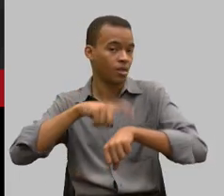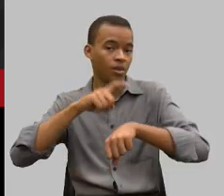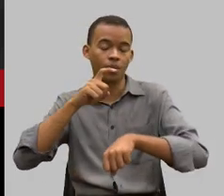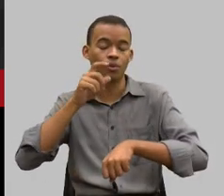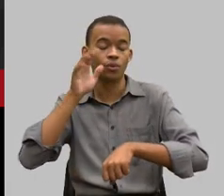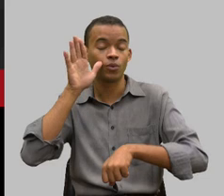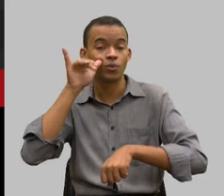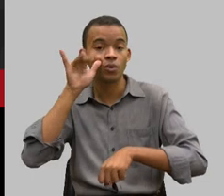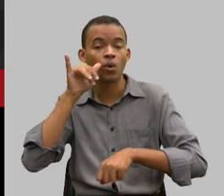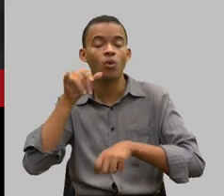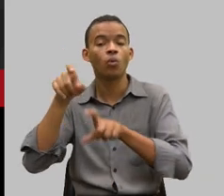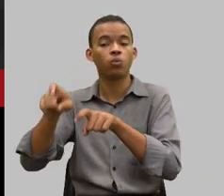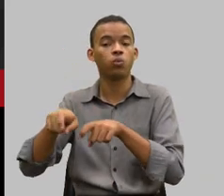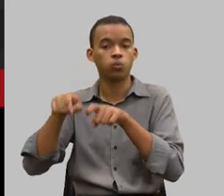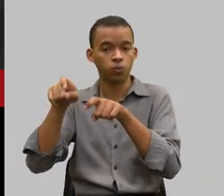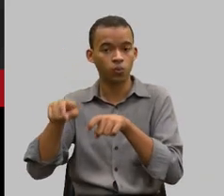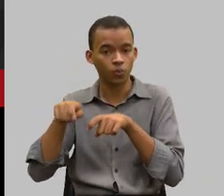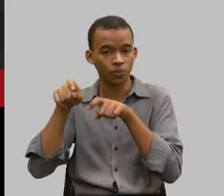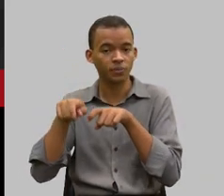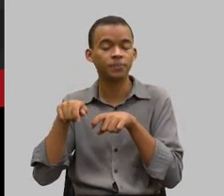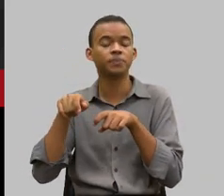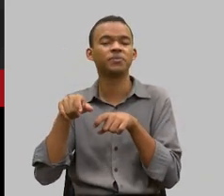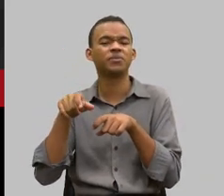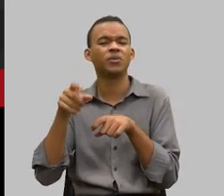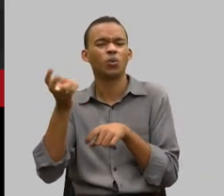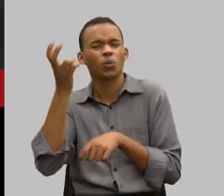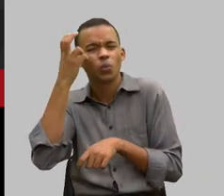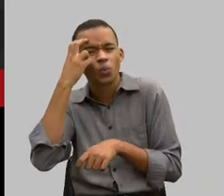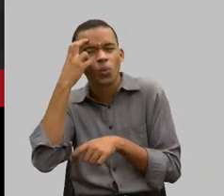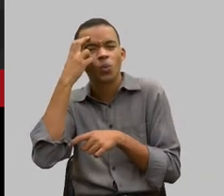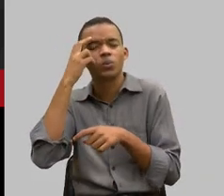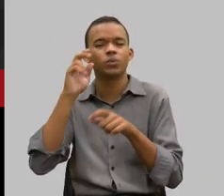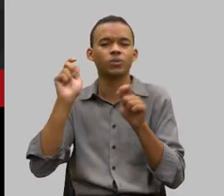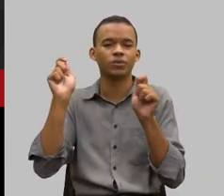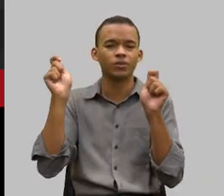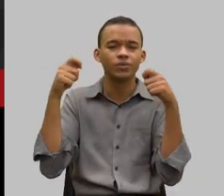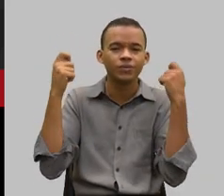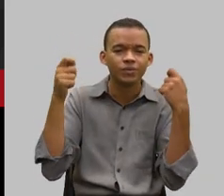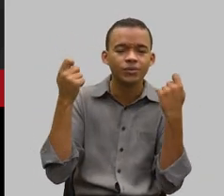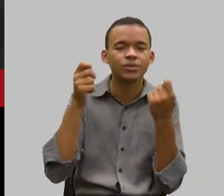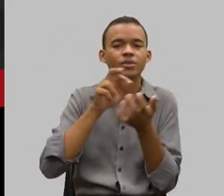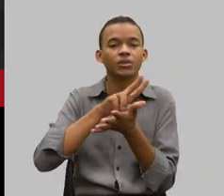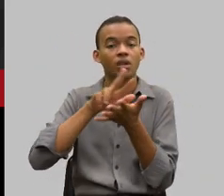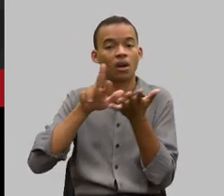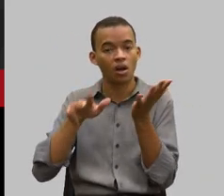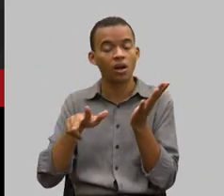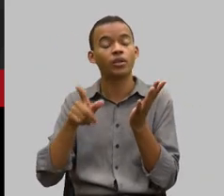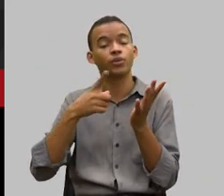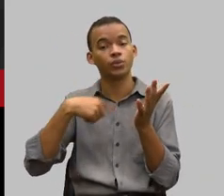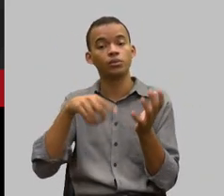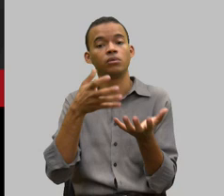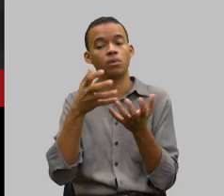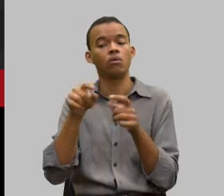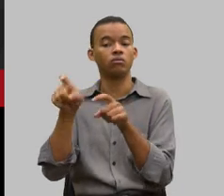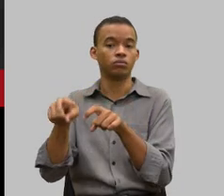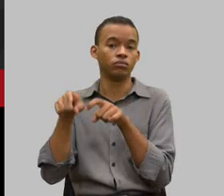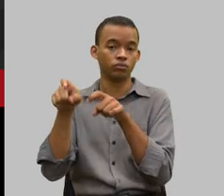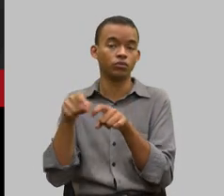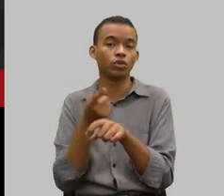estado onde a gente tem uma conexão muito interessante com o interior também que a interiorização é uma das metas da gestão da